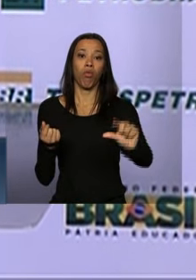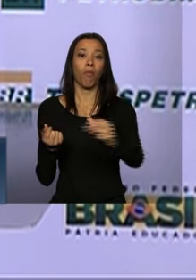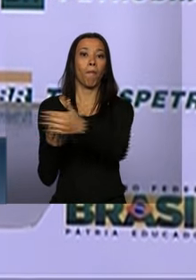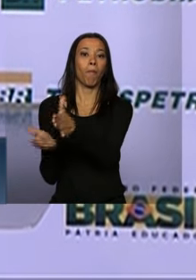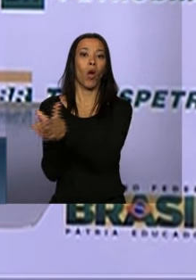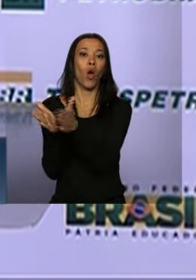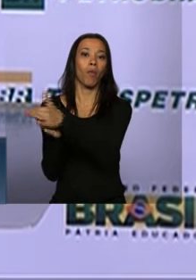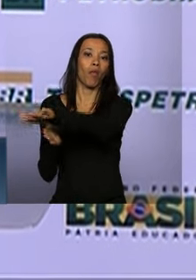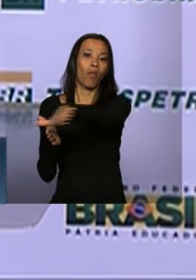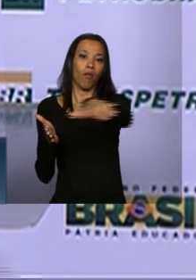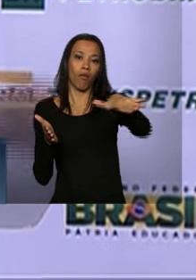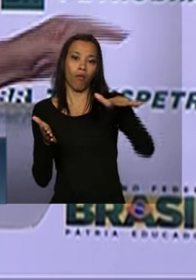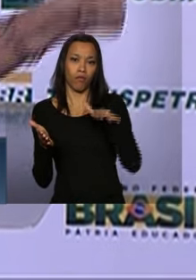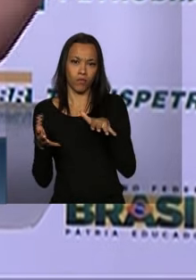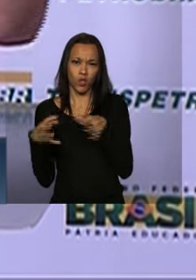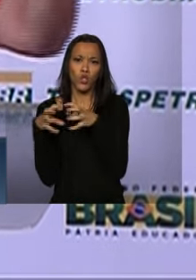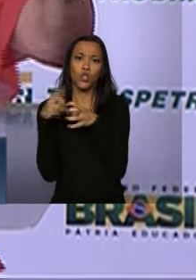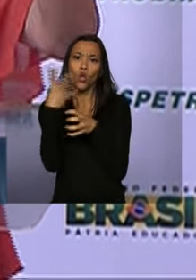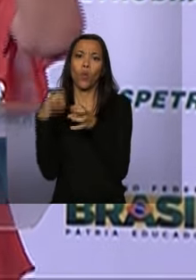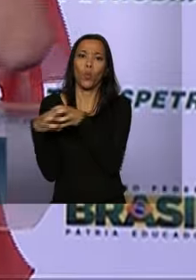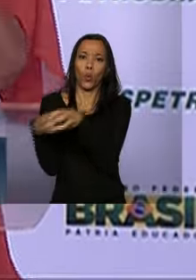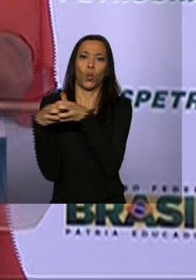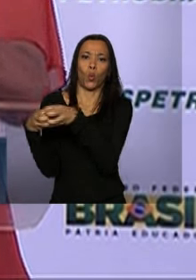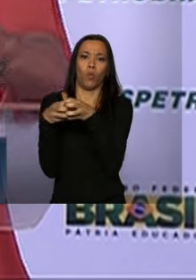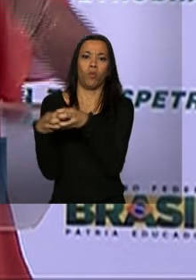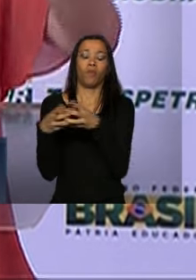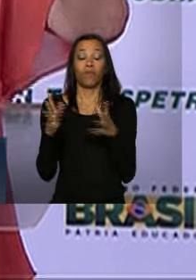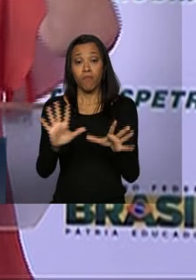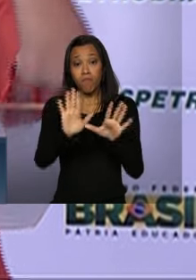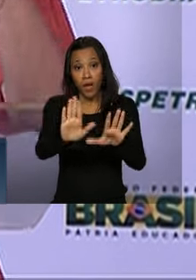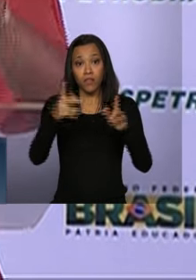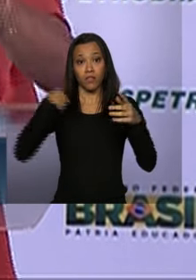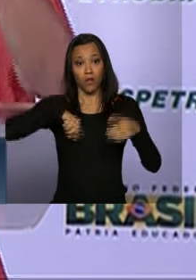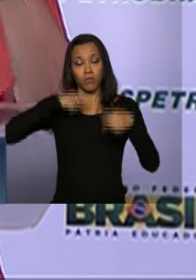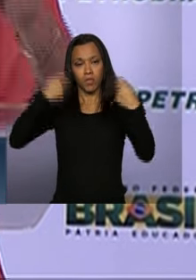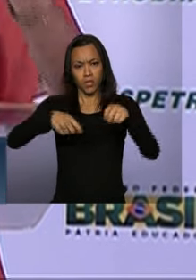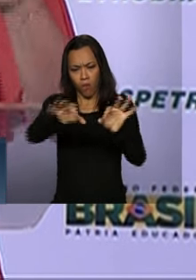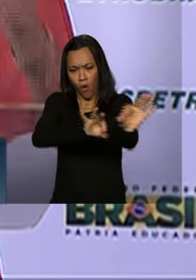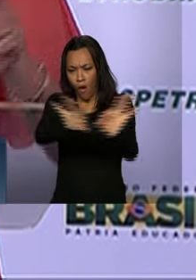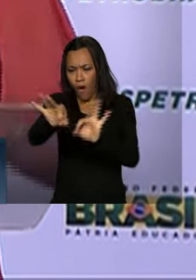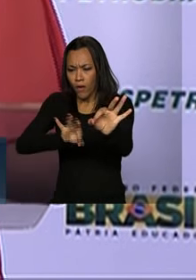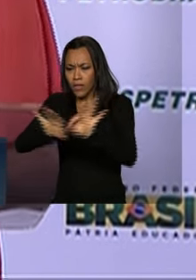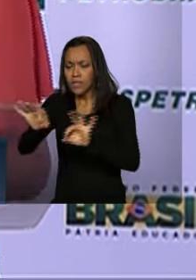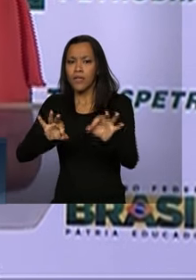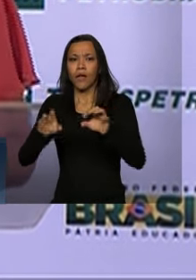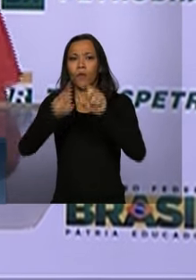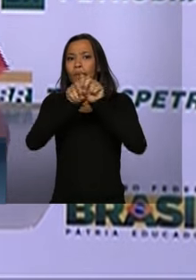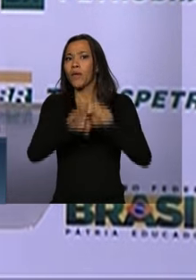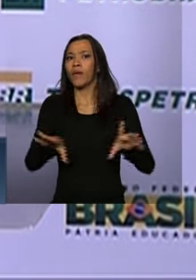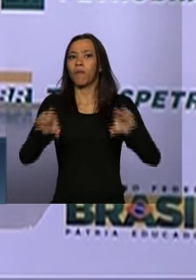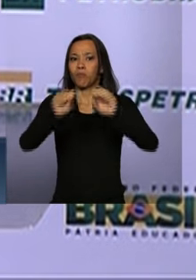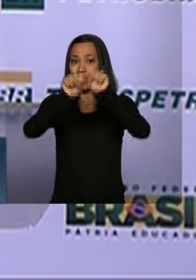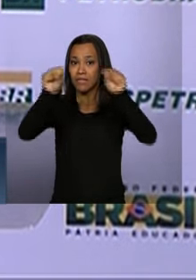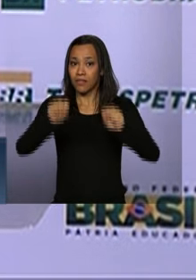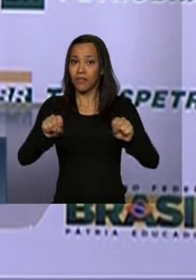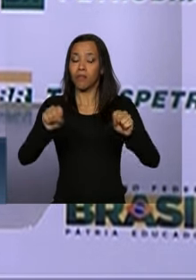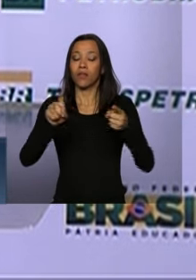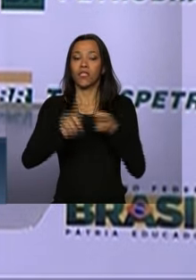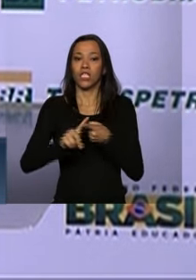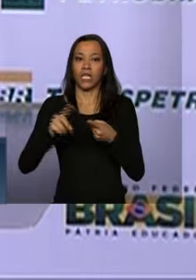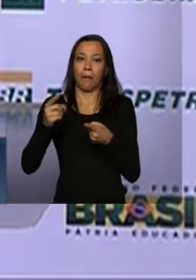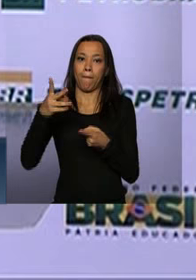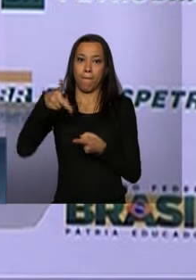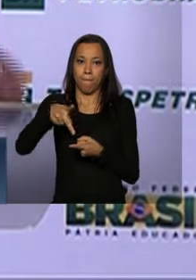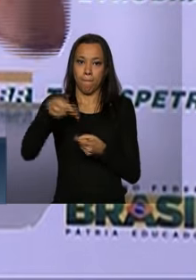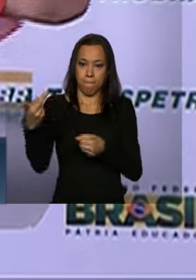ter maldição do petróleo, nós temos de ter uma cadeia de petróleo e gás, fornecendo